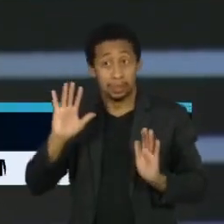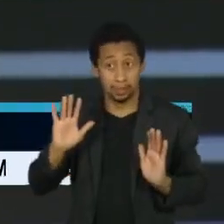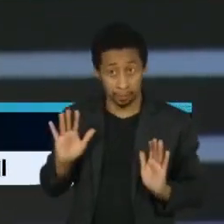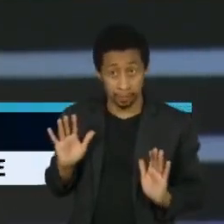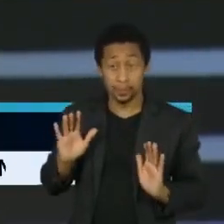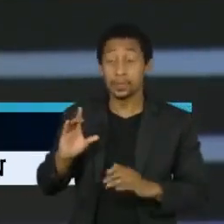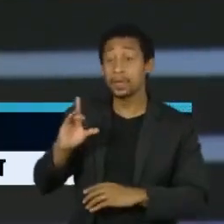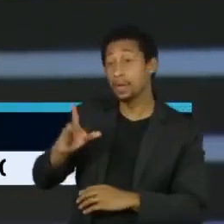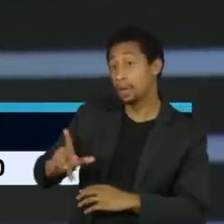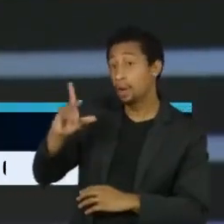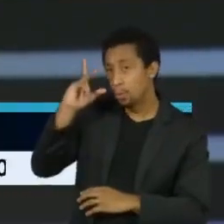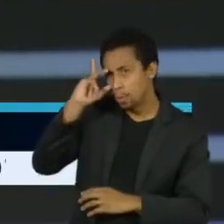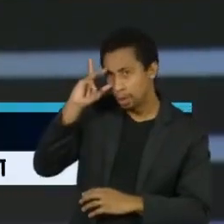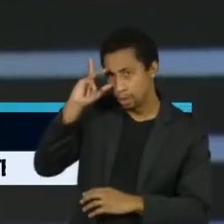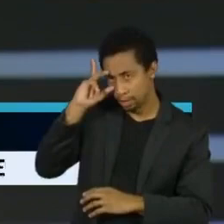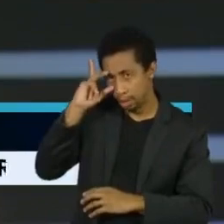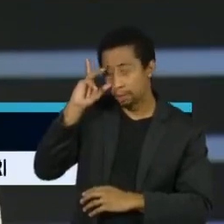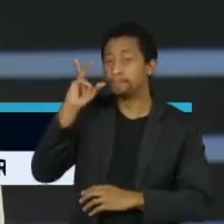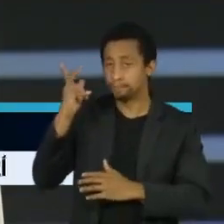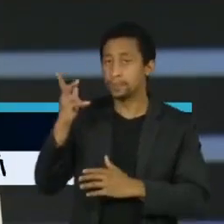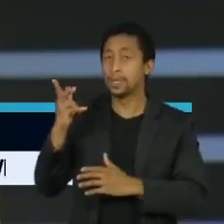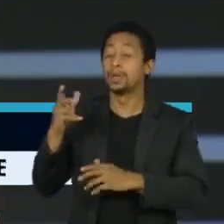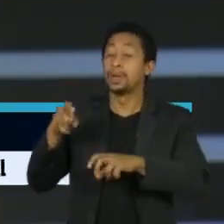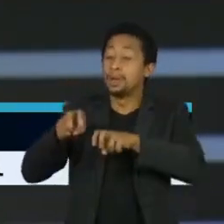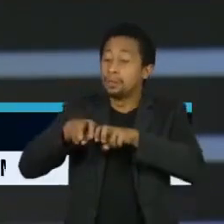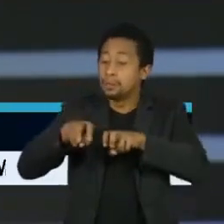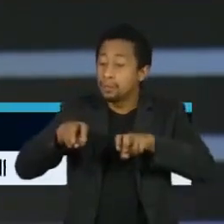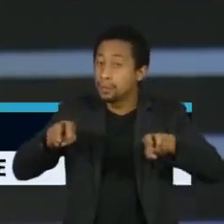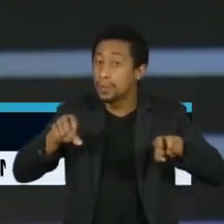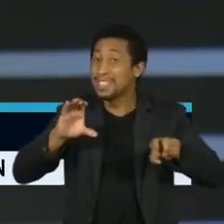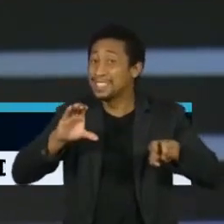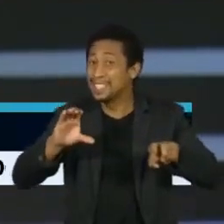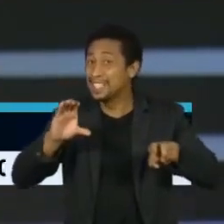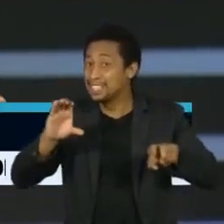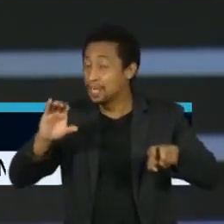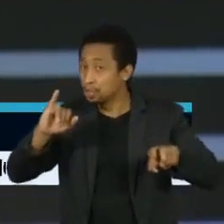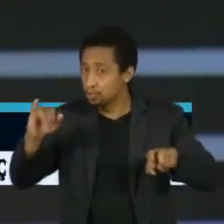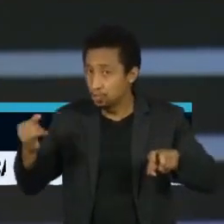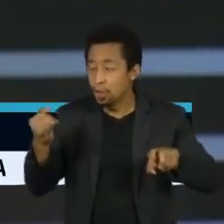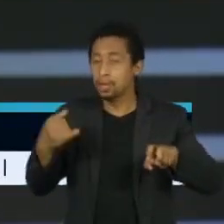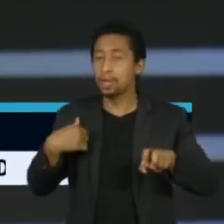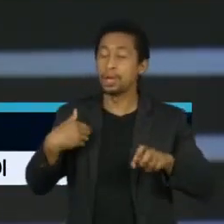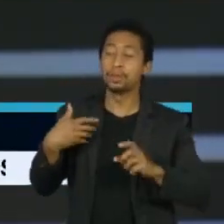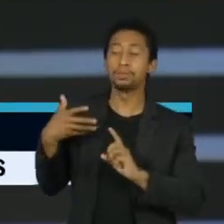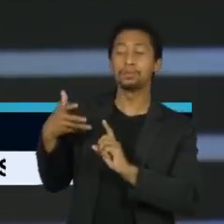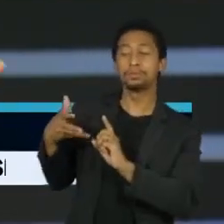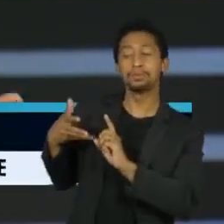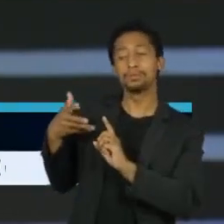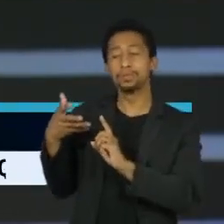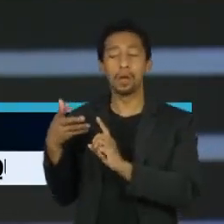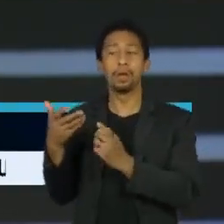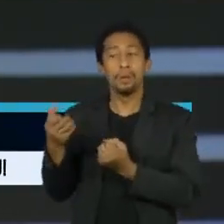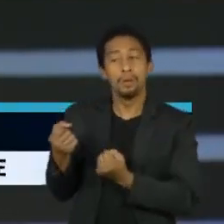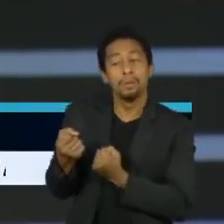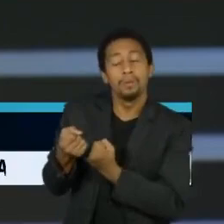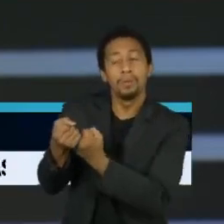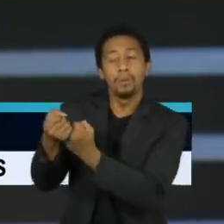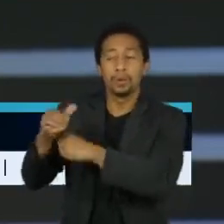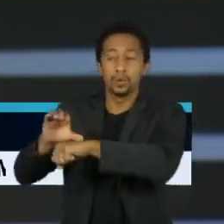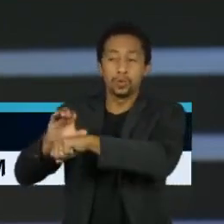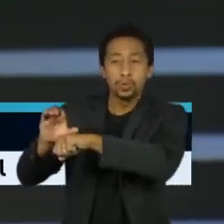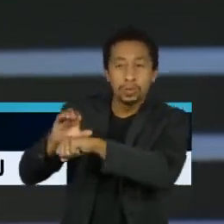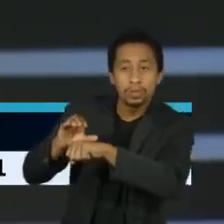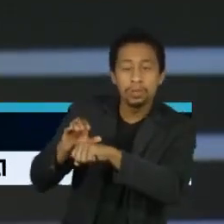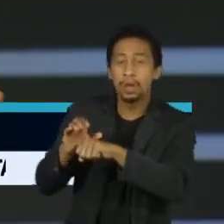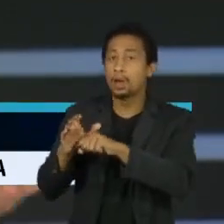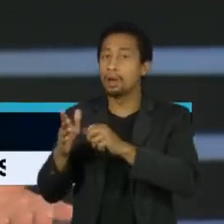primeiro discurso, dentro da CCJ, ele ressaltou o laicismo do Estado, né? Defendeu o Estado laico, ele